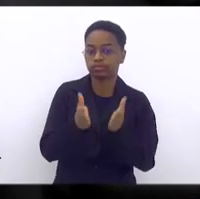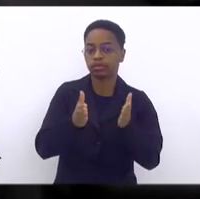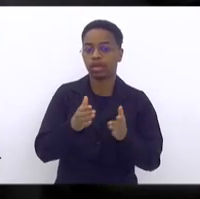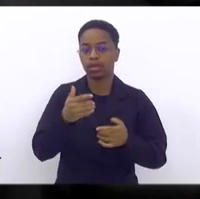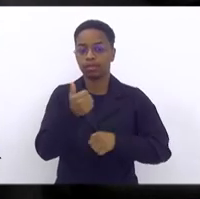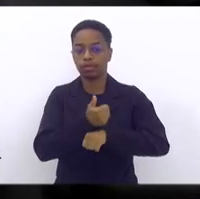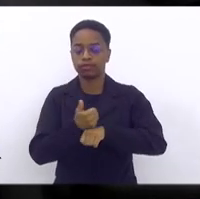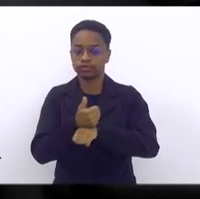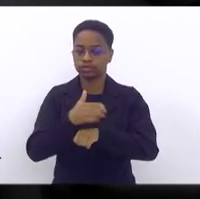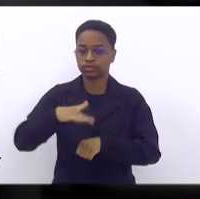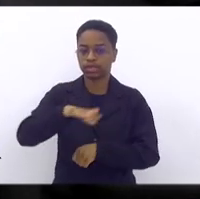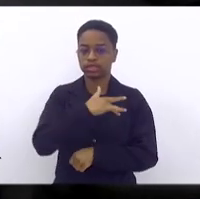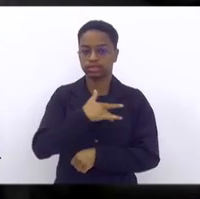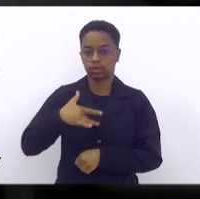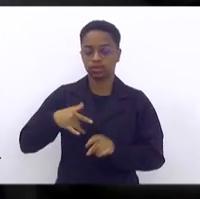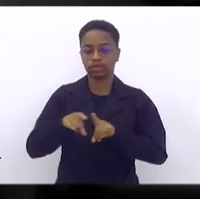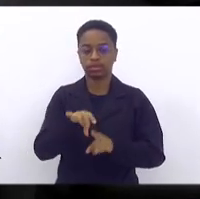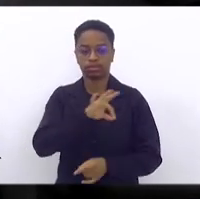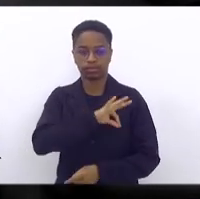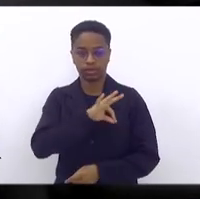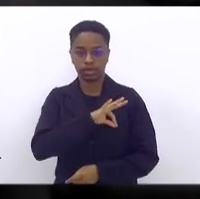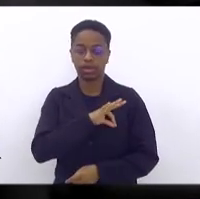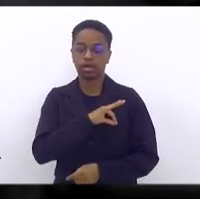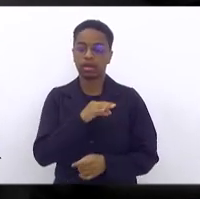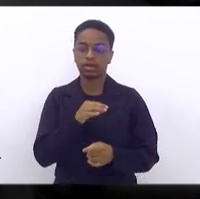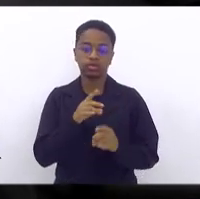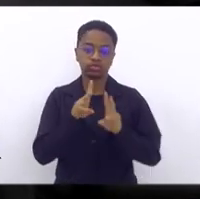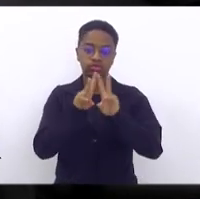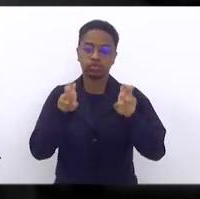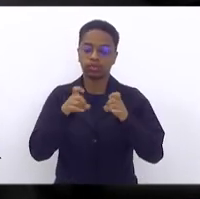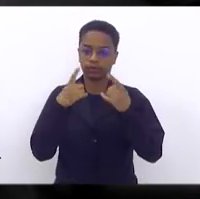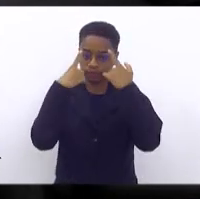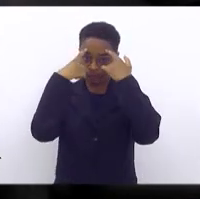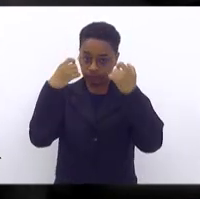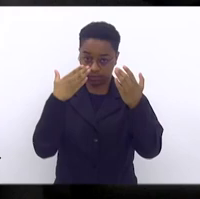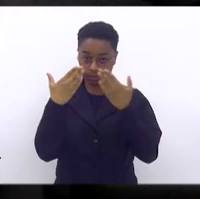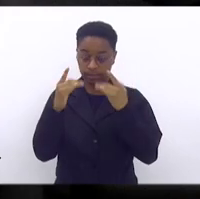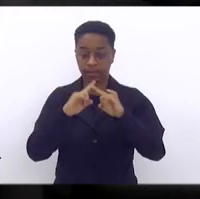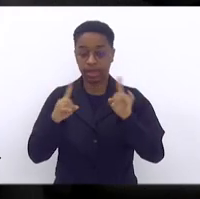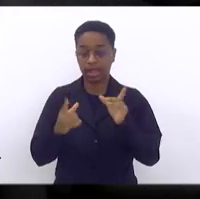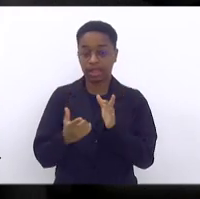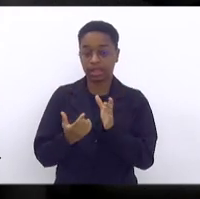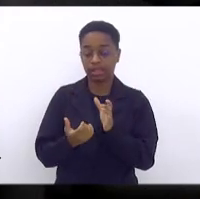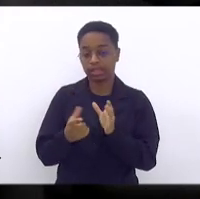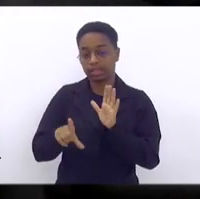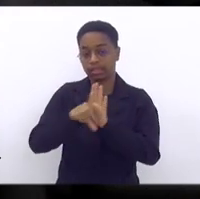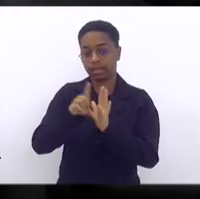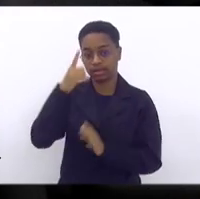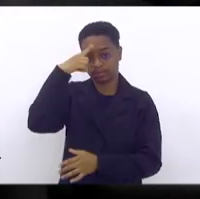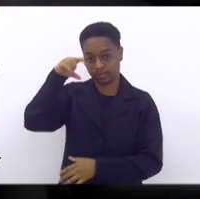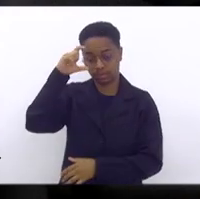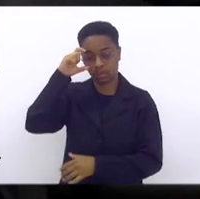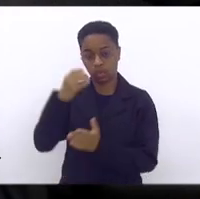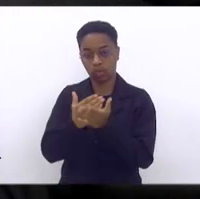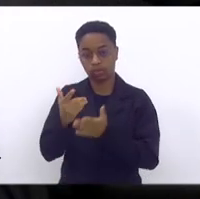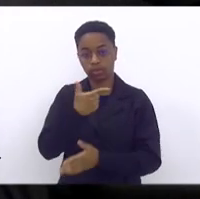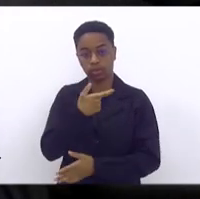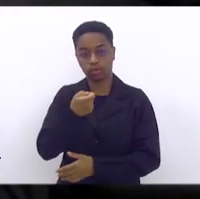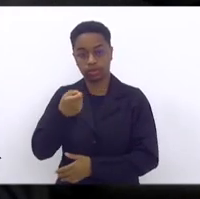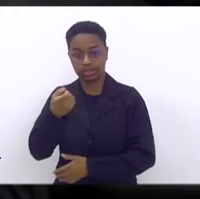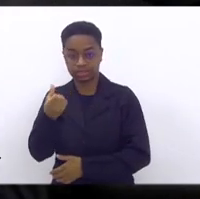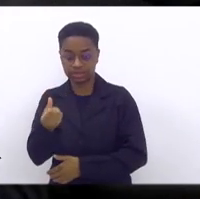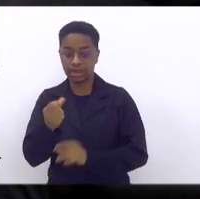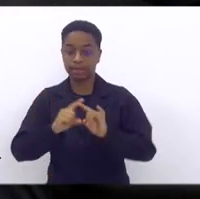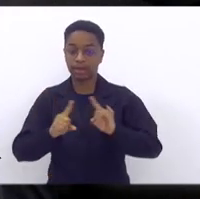super interessante, porque a Lei Maria da Penha ela existe desde 2006, mas a partir de 2018, por conta de um caso,